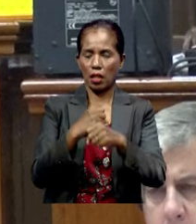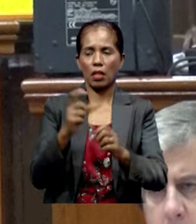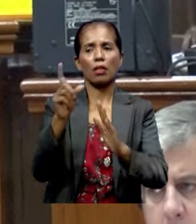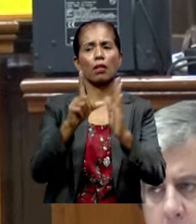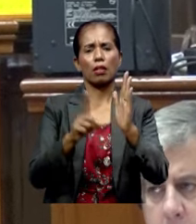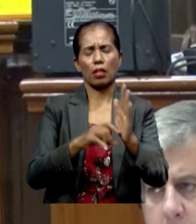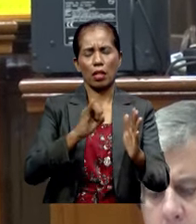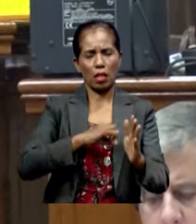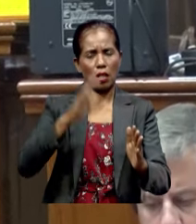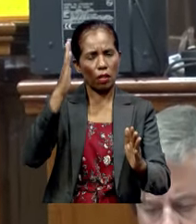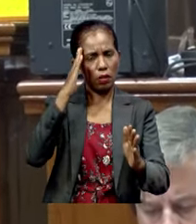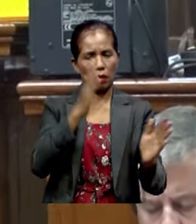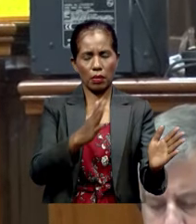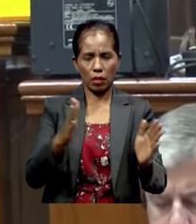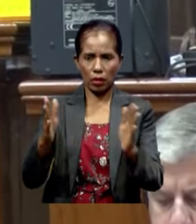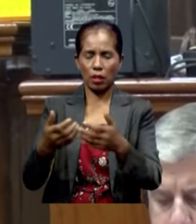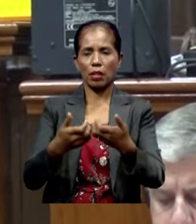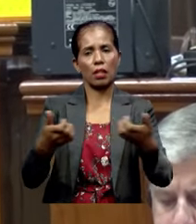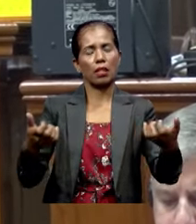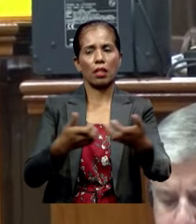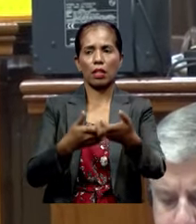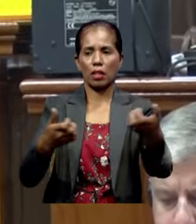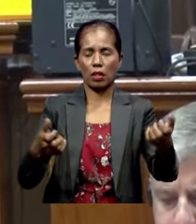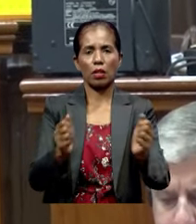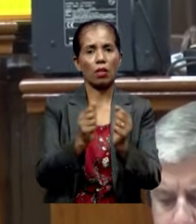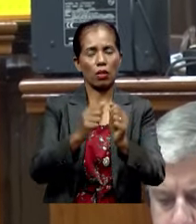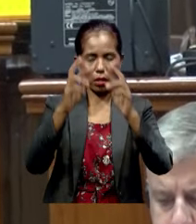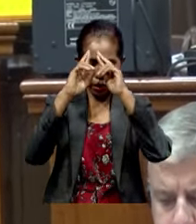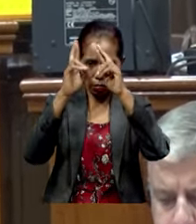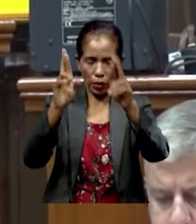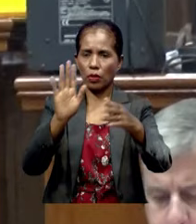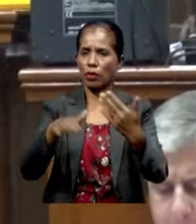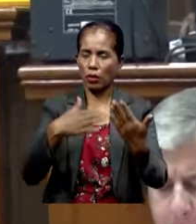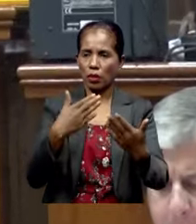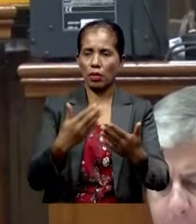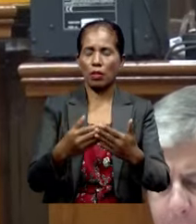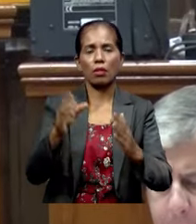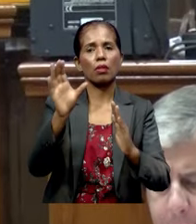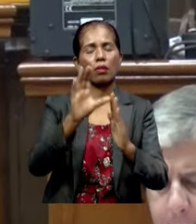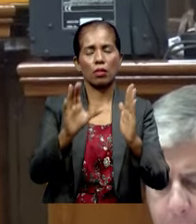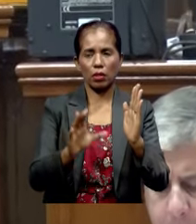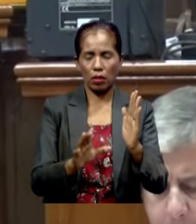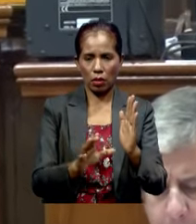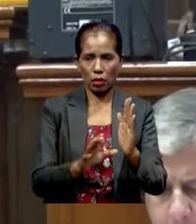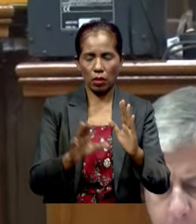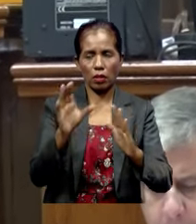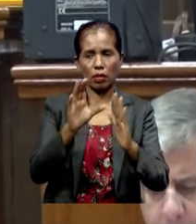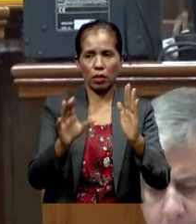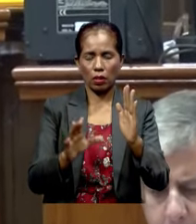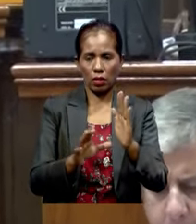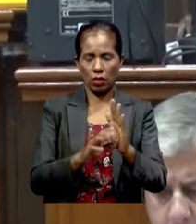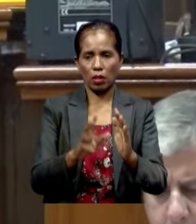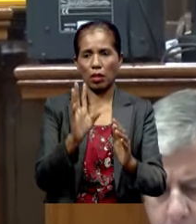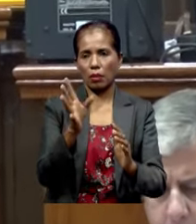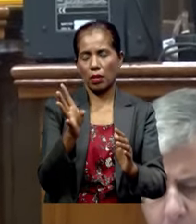no processo cataqueta, senhores deputados. O respeito toma. Constituição também foi feita e no artigo